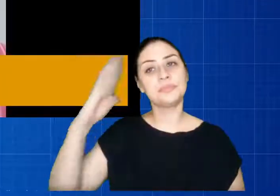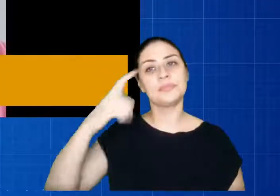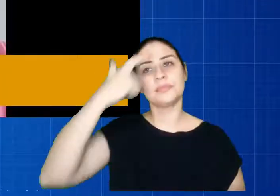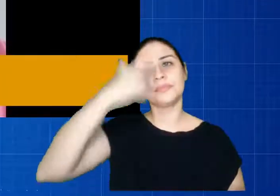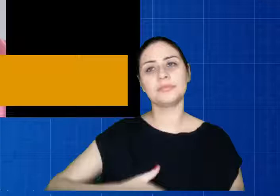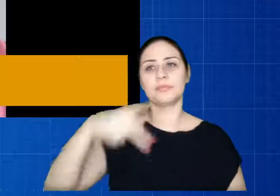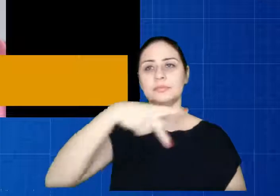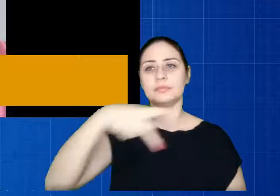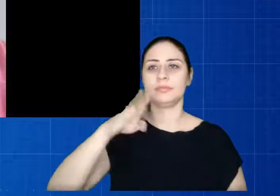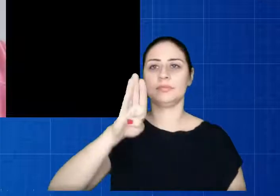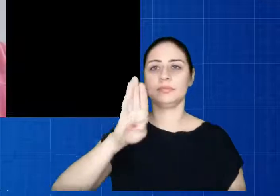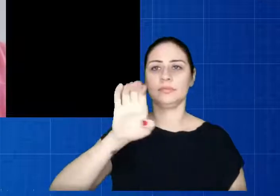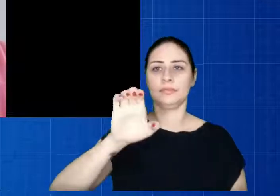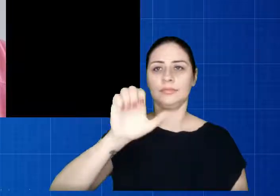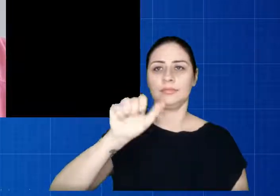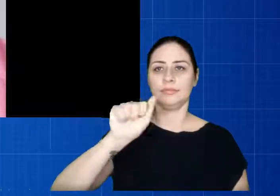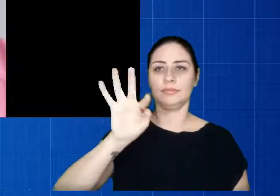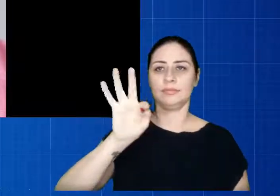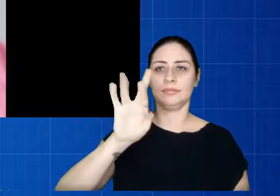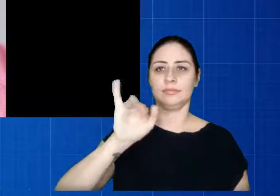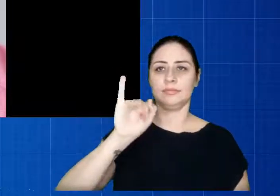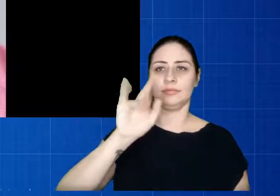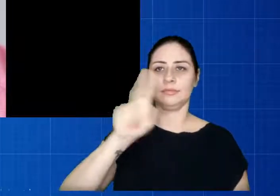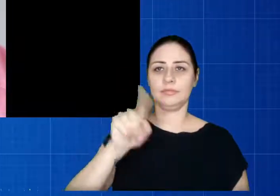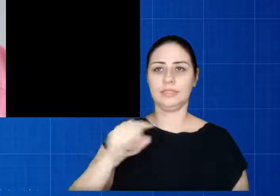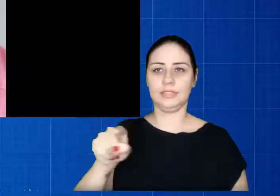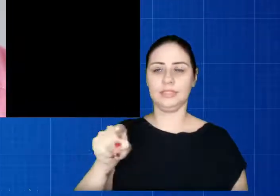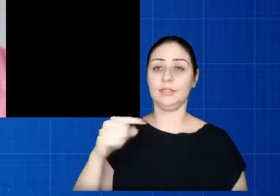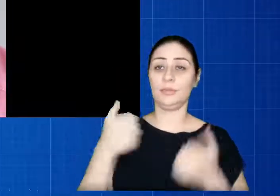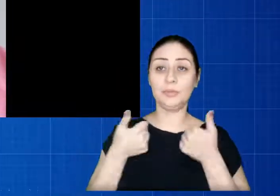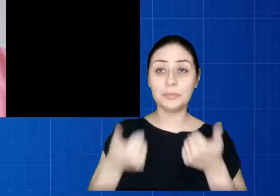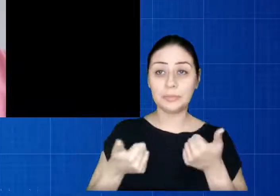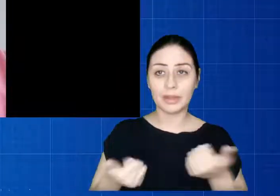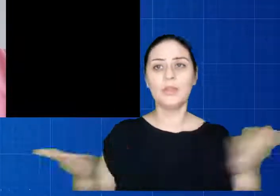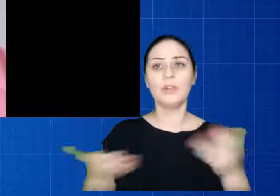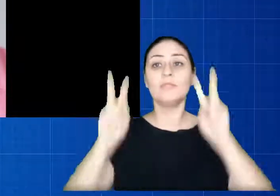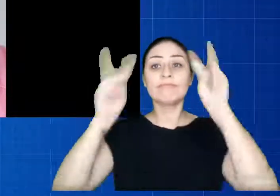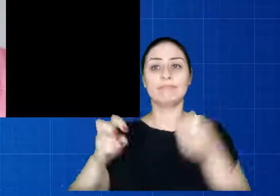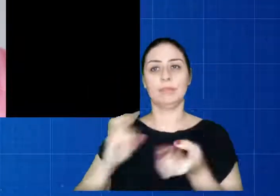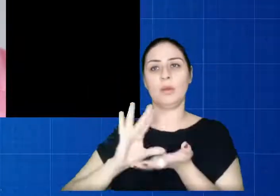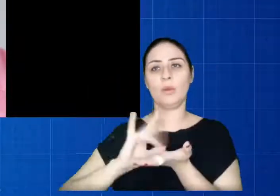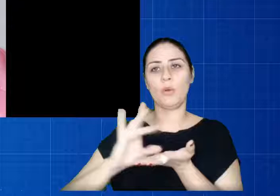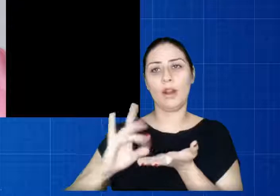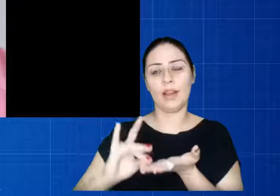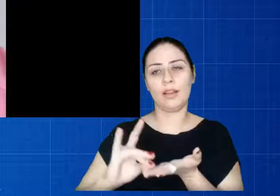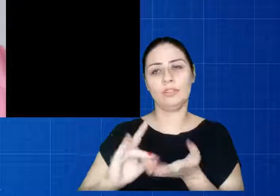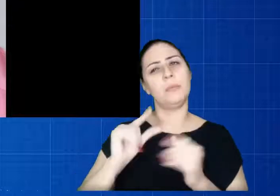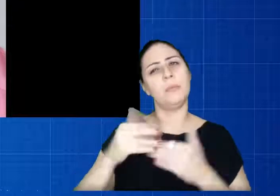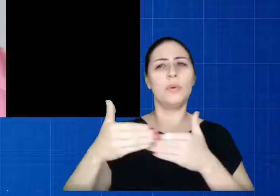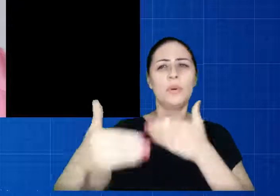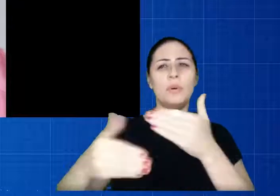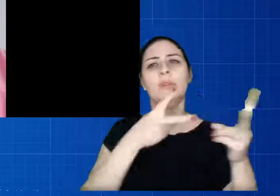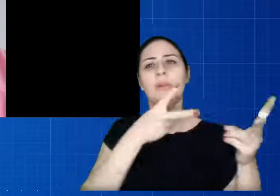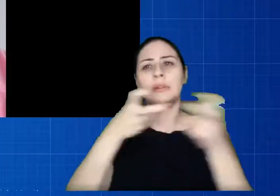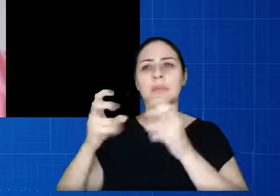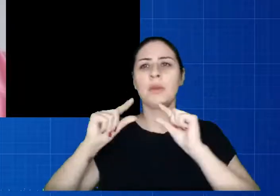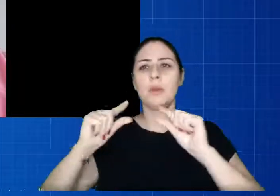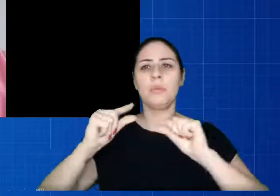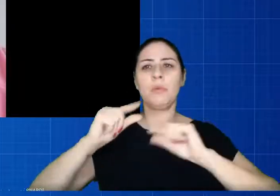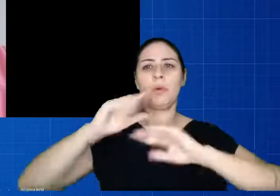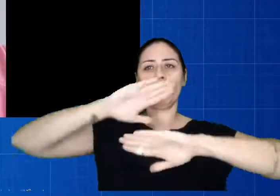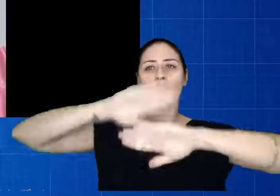Olá, eu sou a professora Beatriz, tudo bem? Hoje o nosso tema é colagem. Aos poucos você vai perceber um pouquinho de alteração nesse